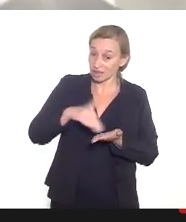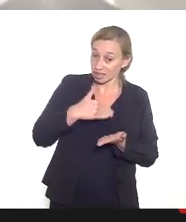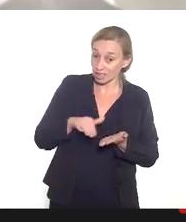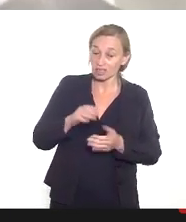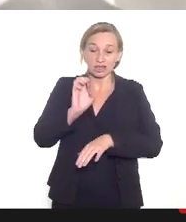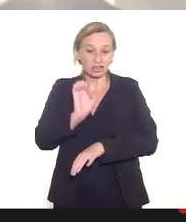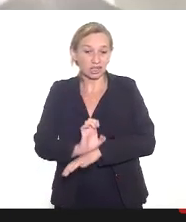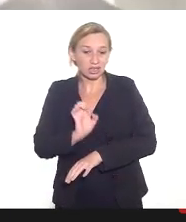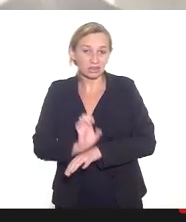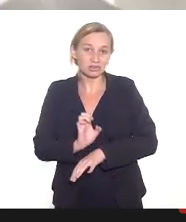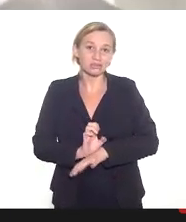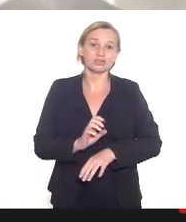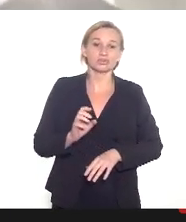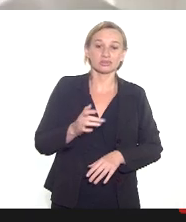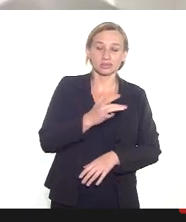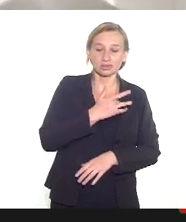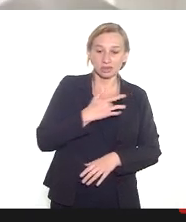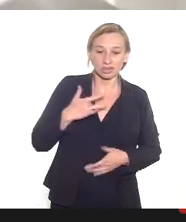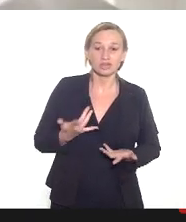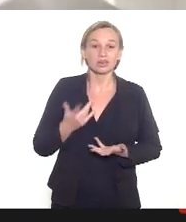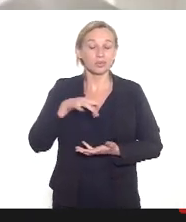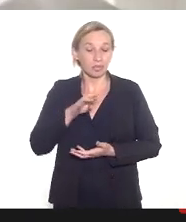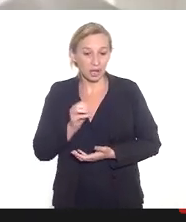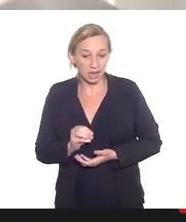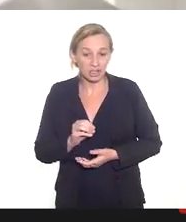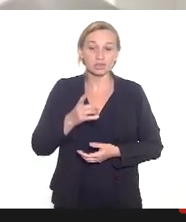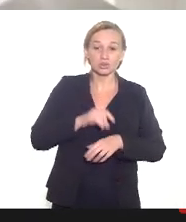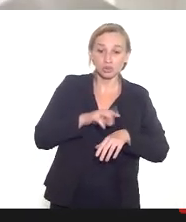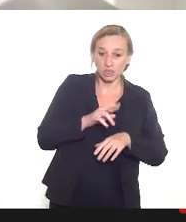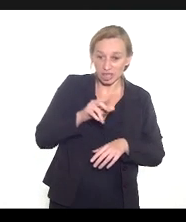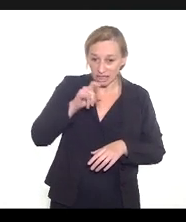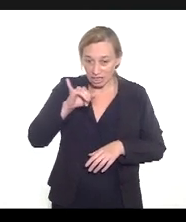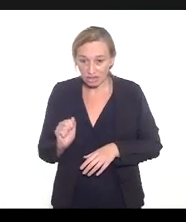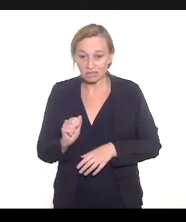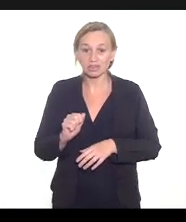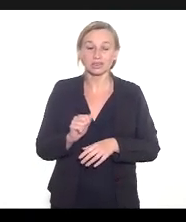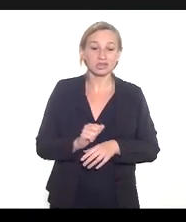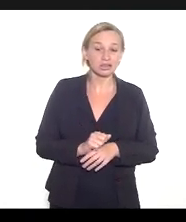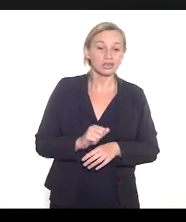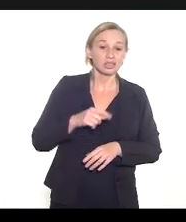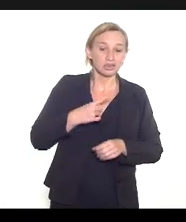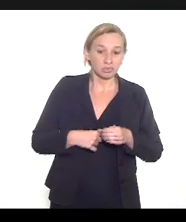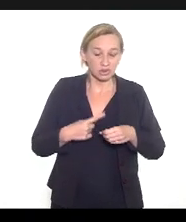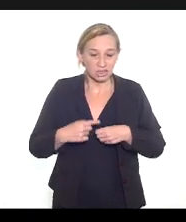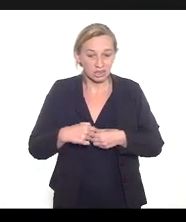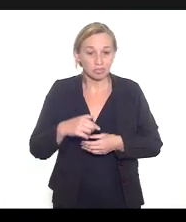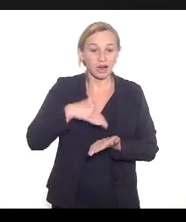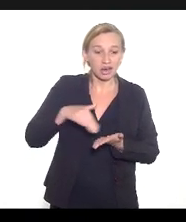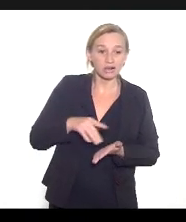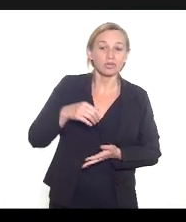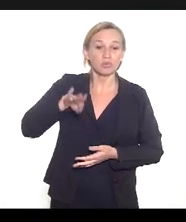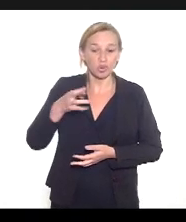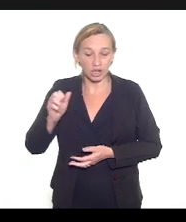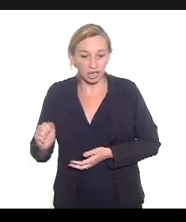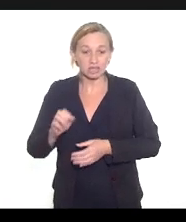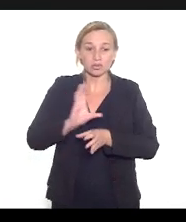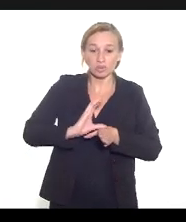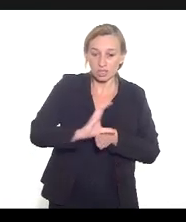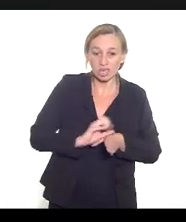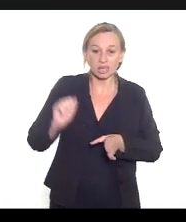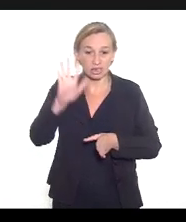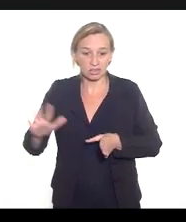Secretaria Estadual de Saúde na chegou Doutor Mário Sérgio a doutora Lígia da Secretaria Municipal de toda morena do Conselho